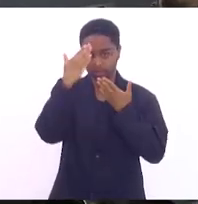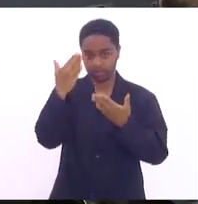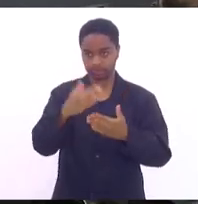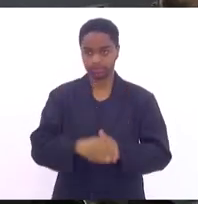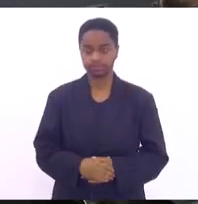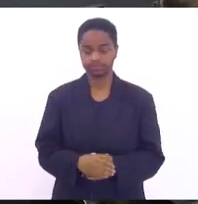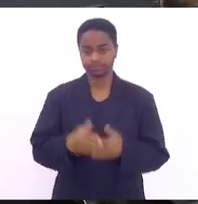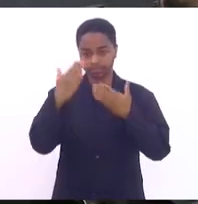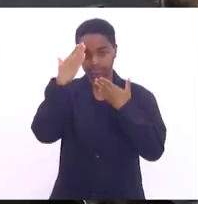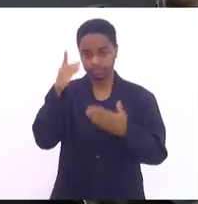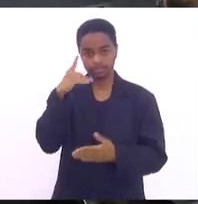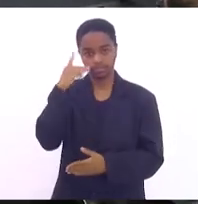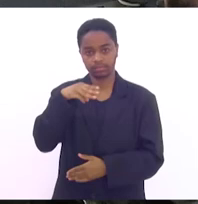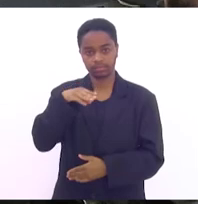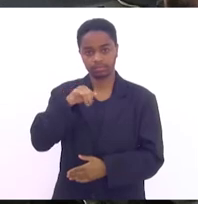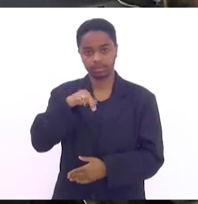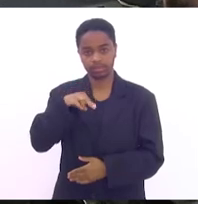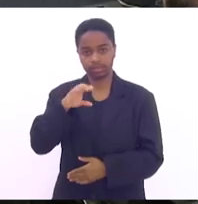deputado Mink.